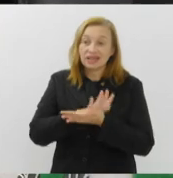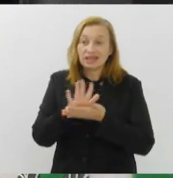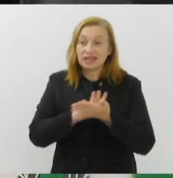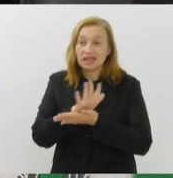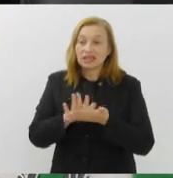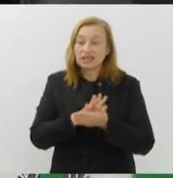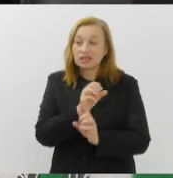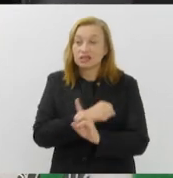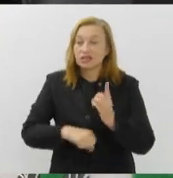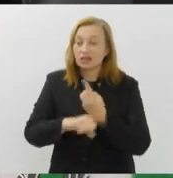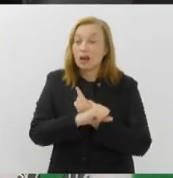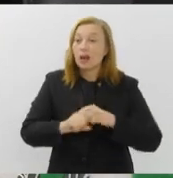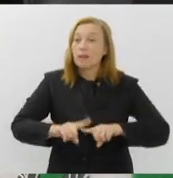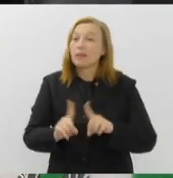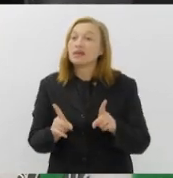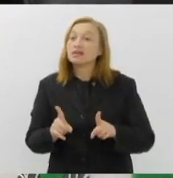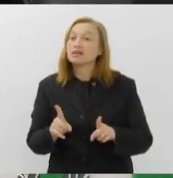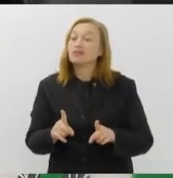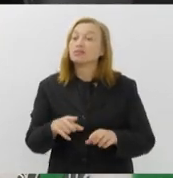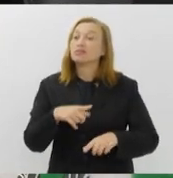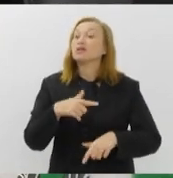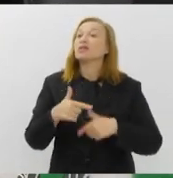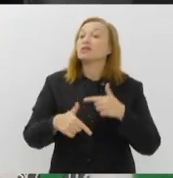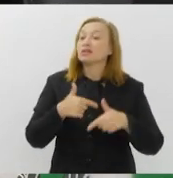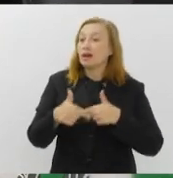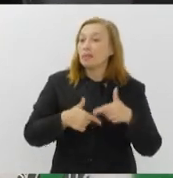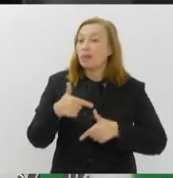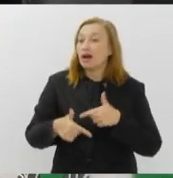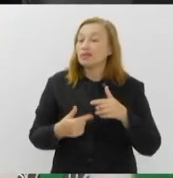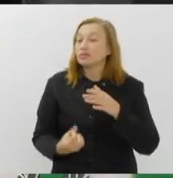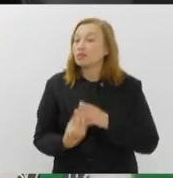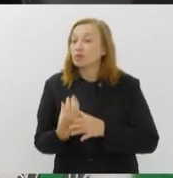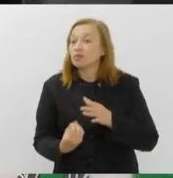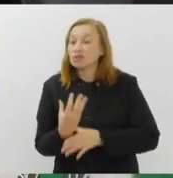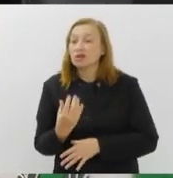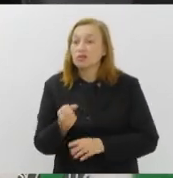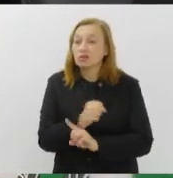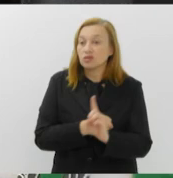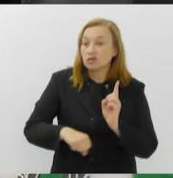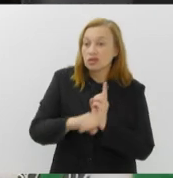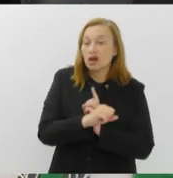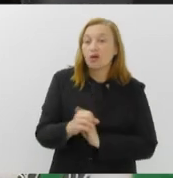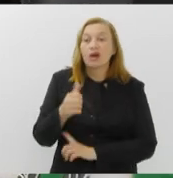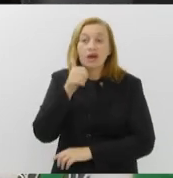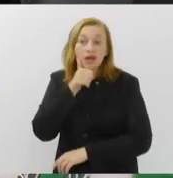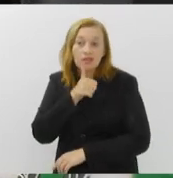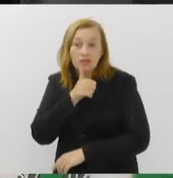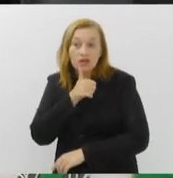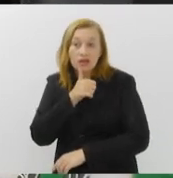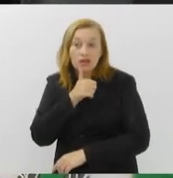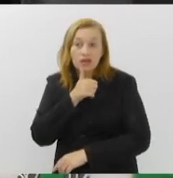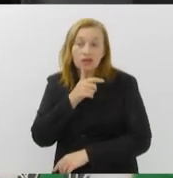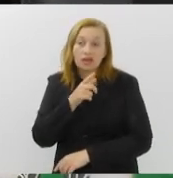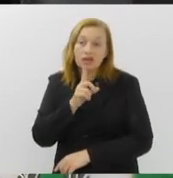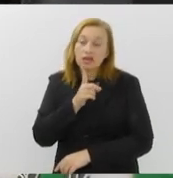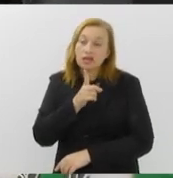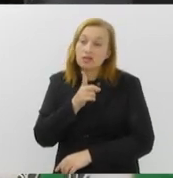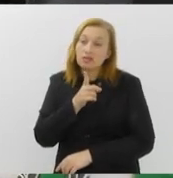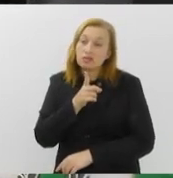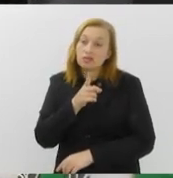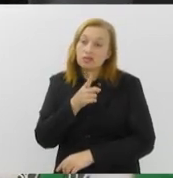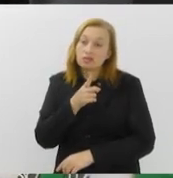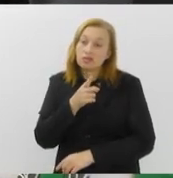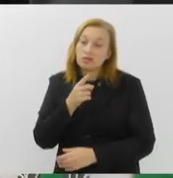um trabalho de reprodução social, de reprodução do cotidiano, e que essas mulheres não são contempladas e